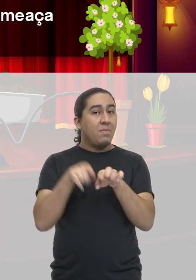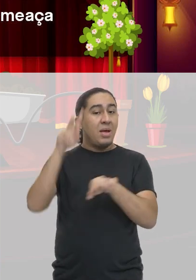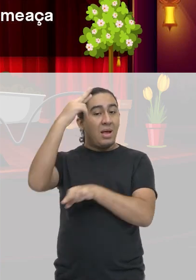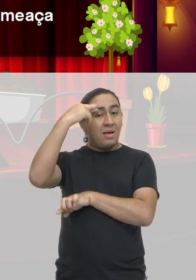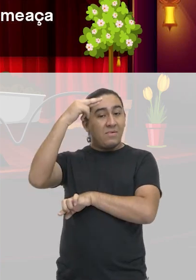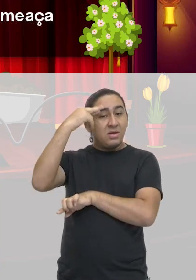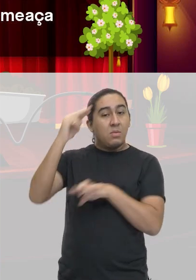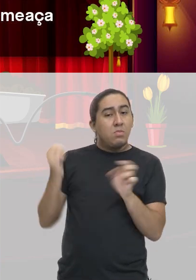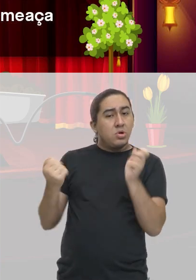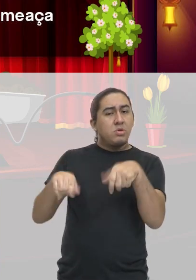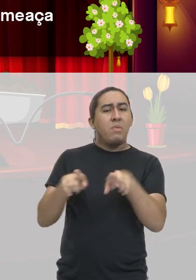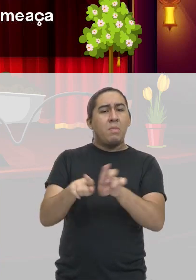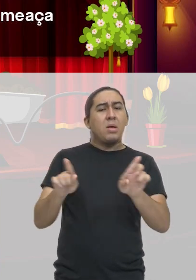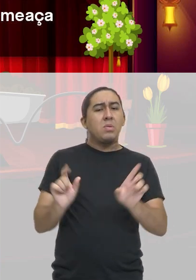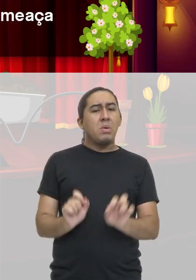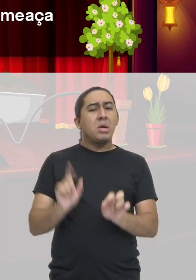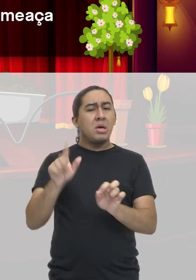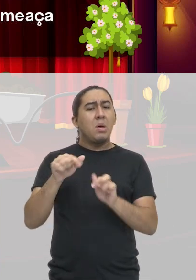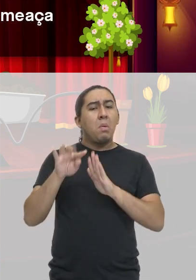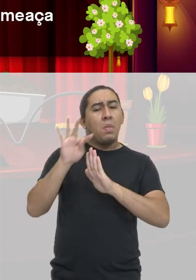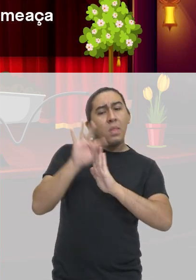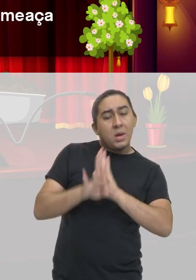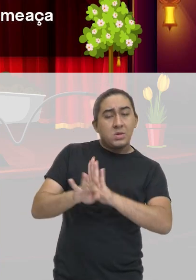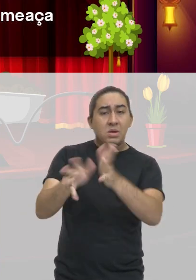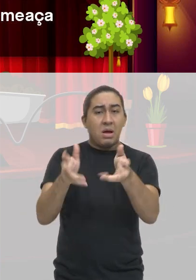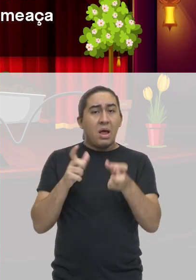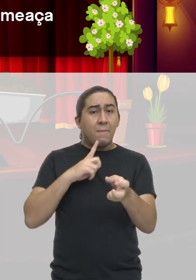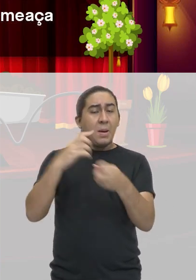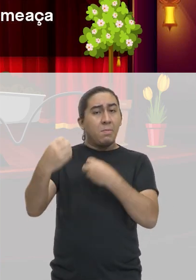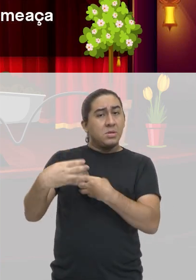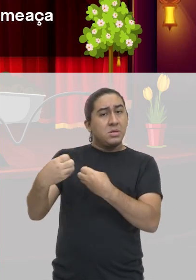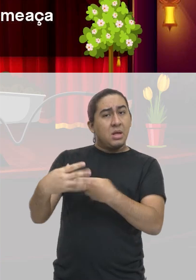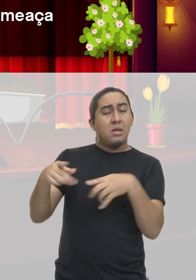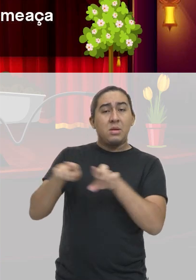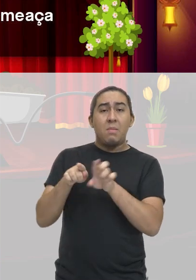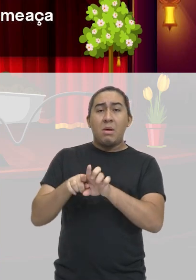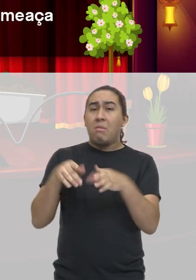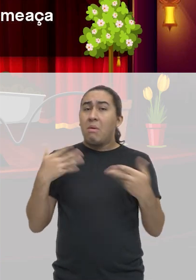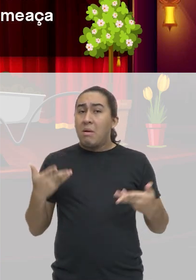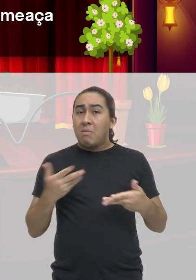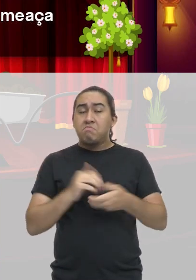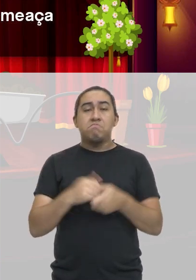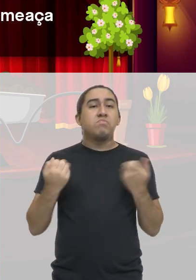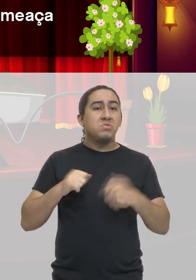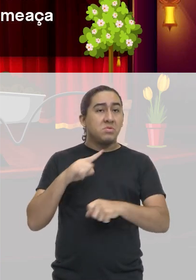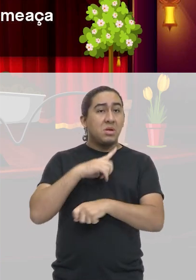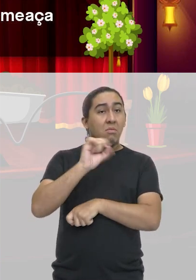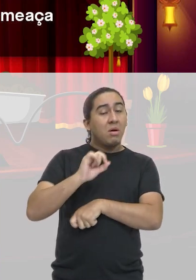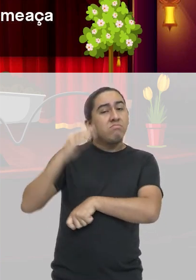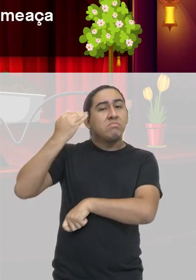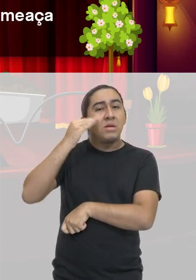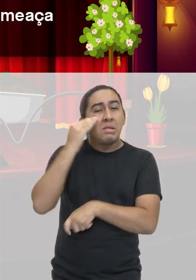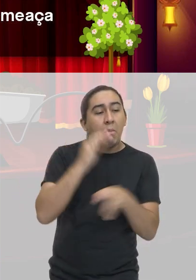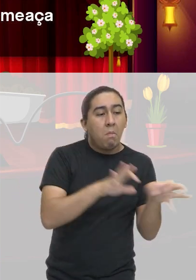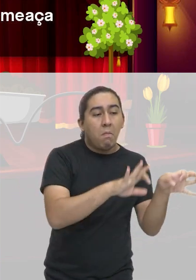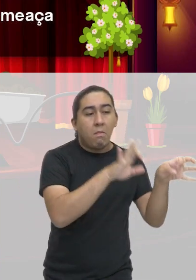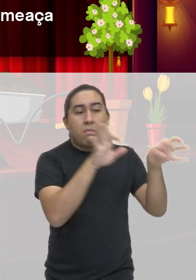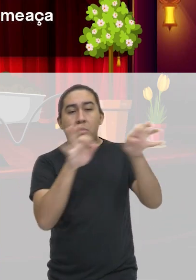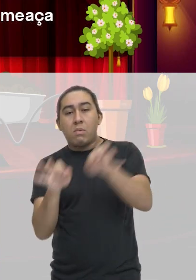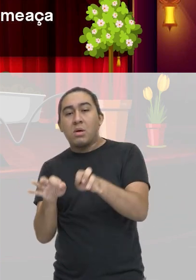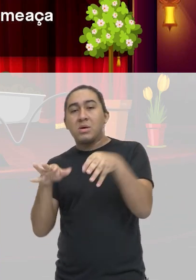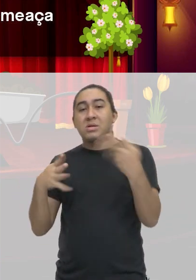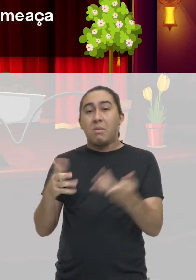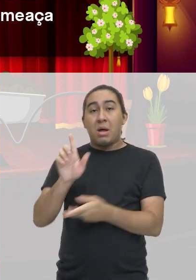reflexão. O que esse texto quer transmitir? O que essa peça quer passar como ensinamento? O que eu posso tirar disso daí? Então, a